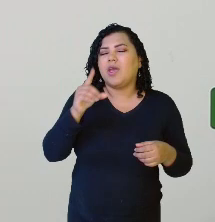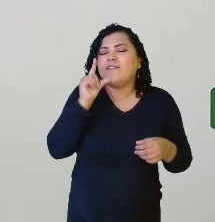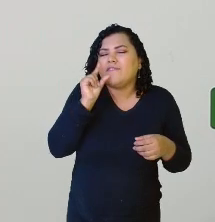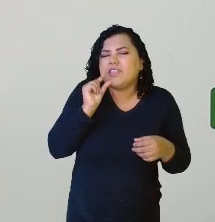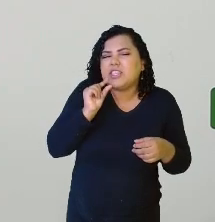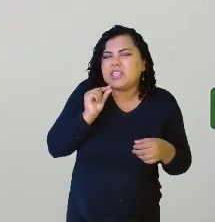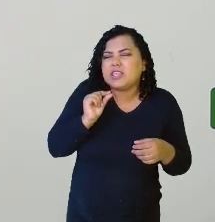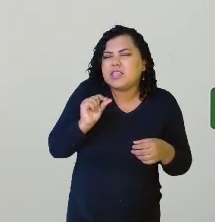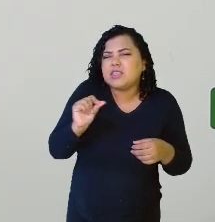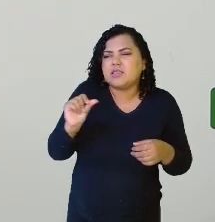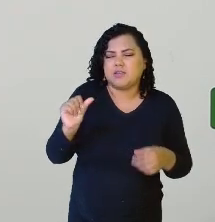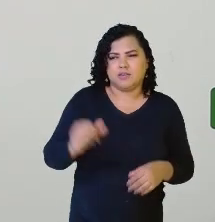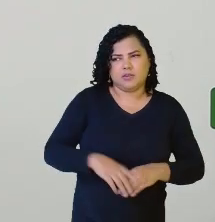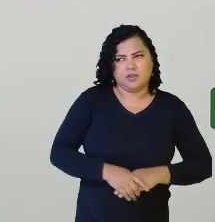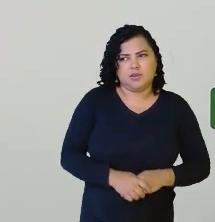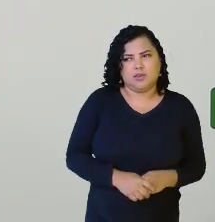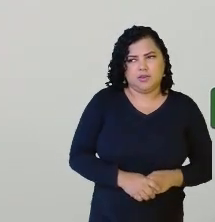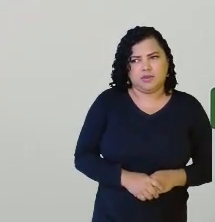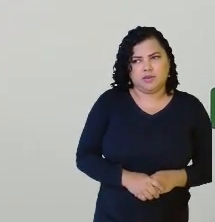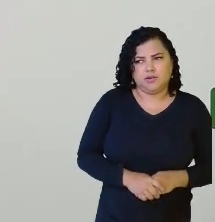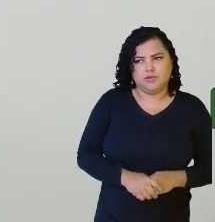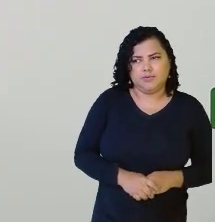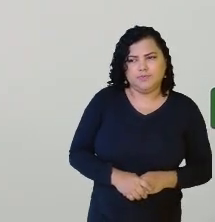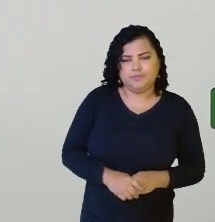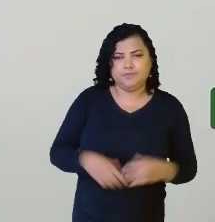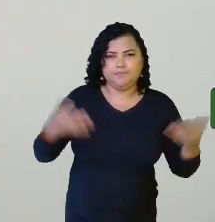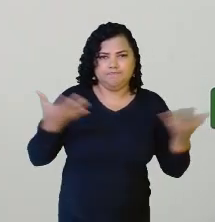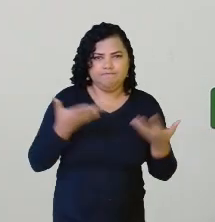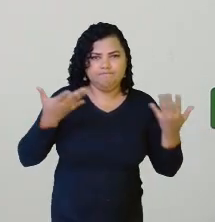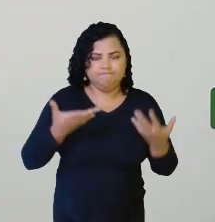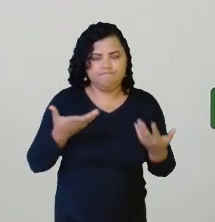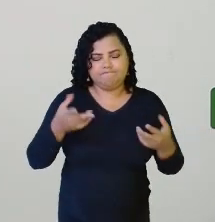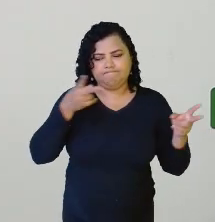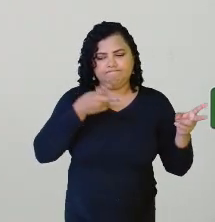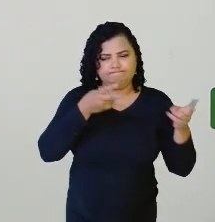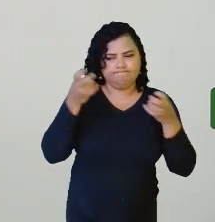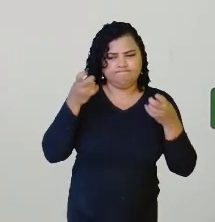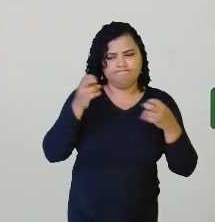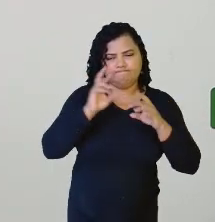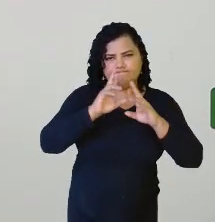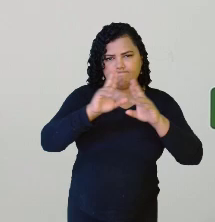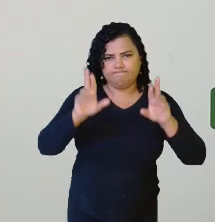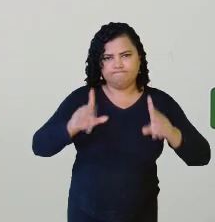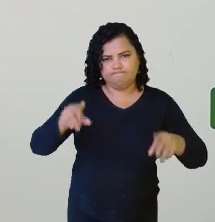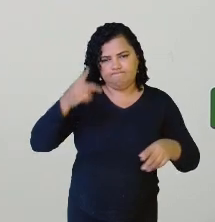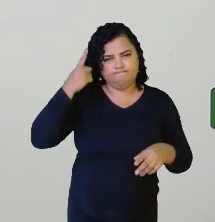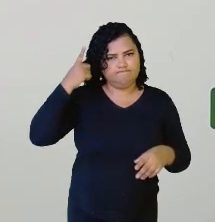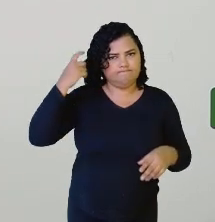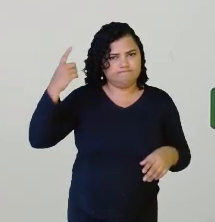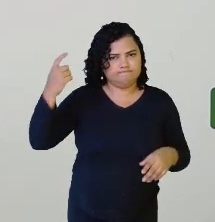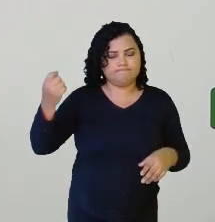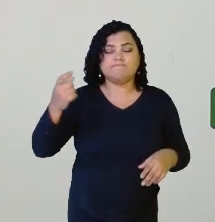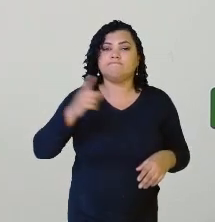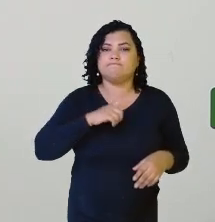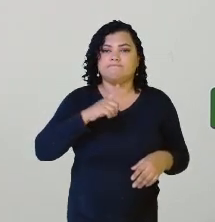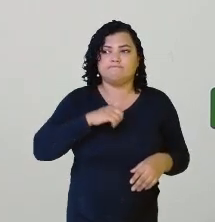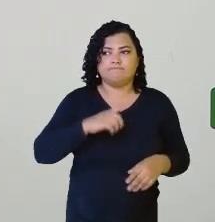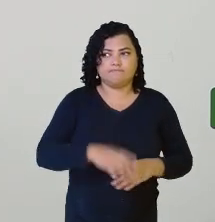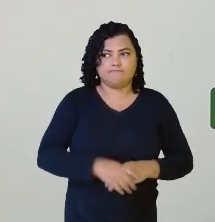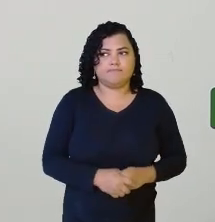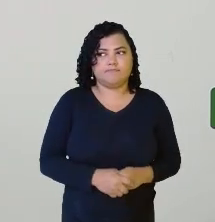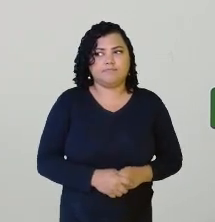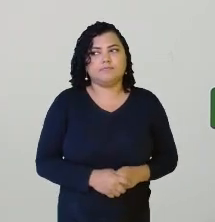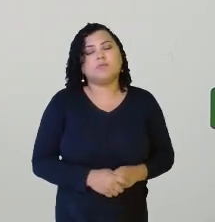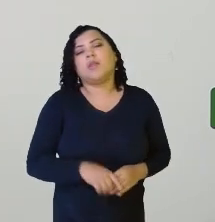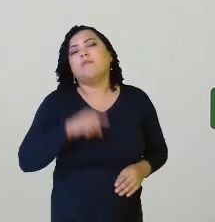dizer assim. Agora, nós vamos lembrar de diferentes sons que existem, tá? Então, aí vocês